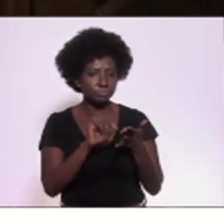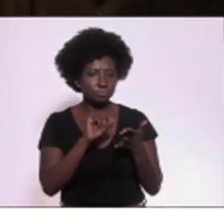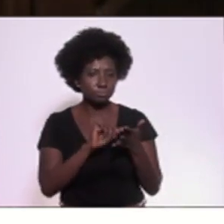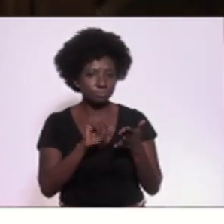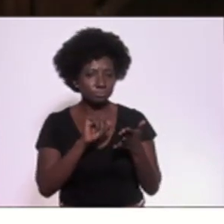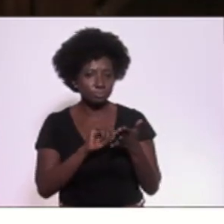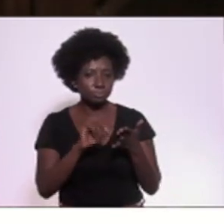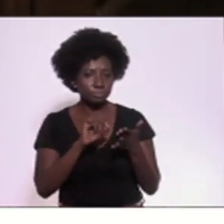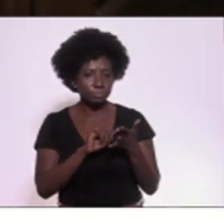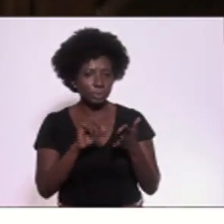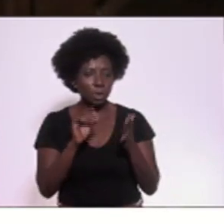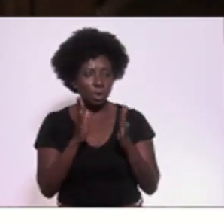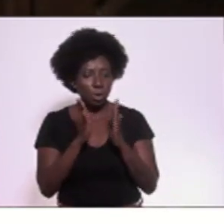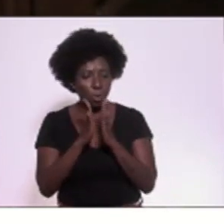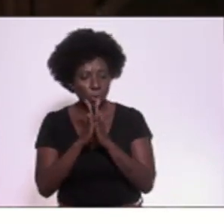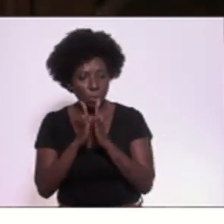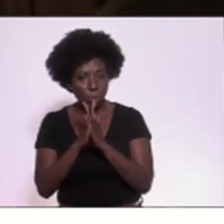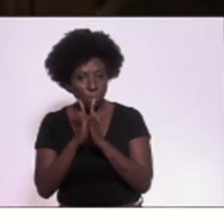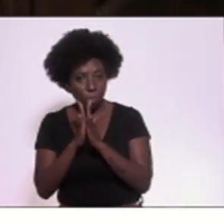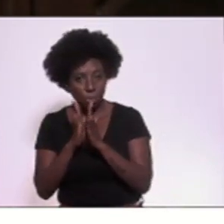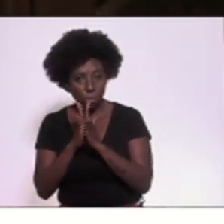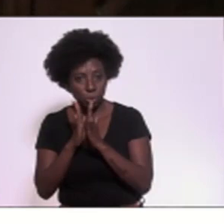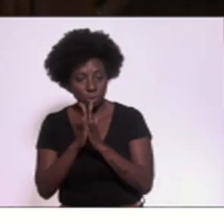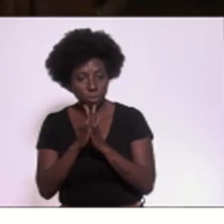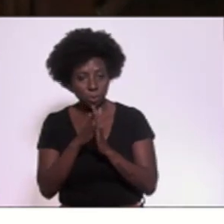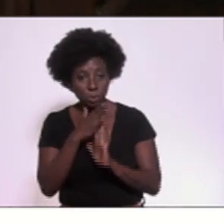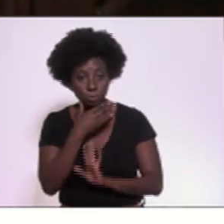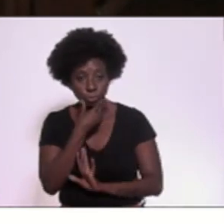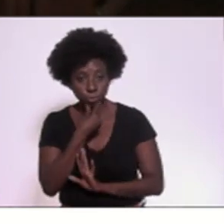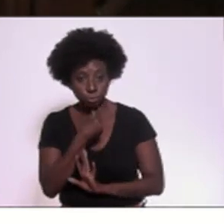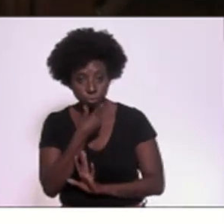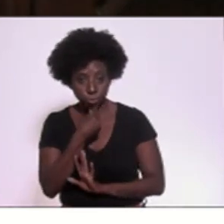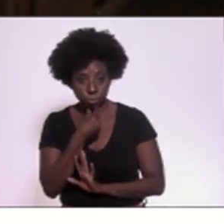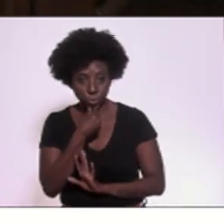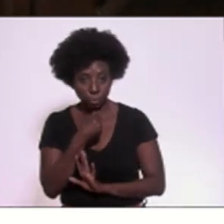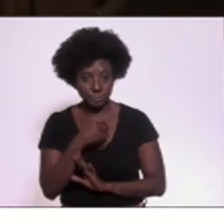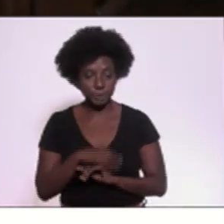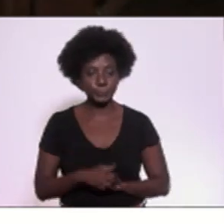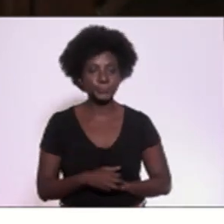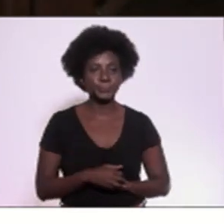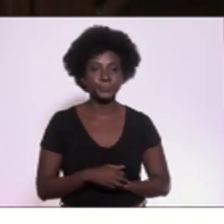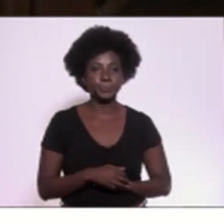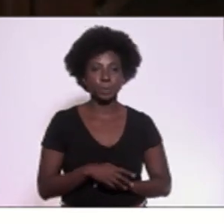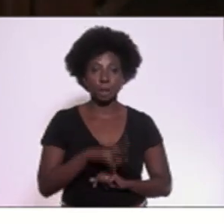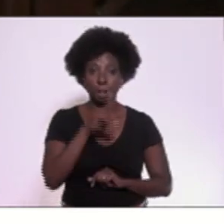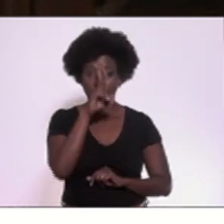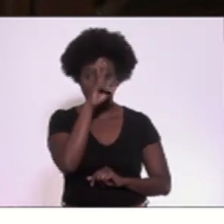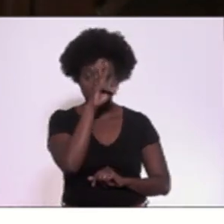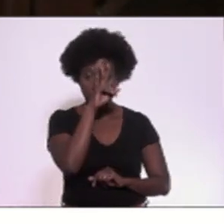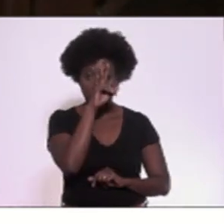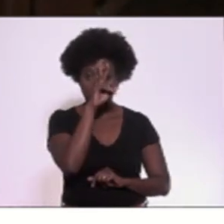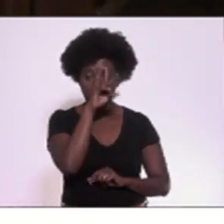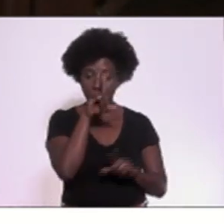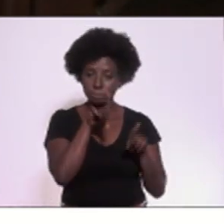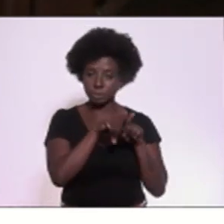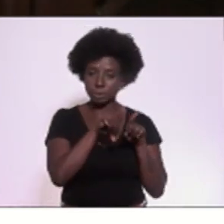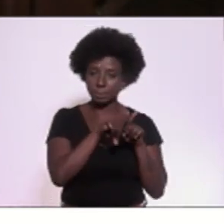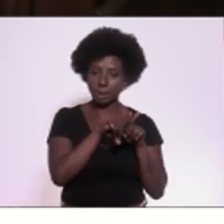Vossa Excelência já deve ter ouvido falar. E me lembro que quando